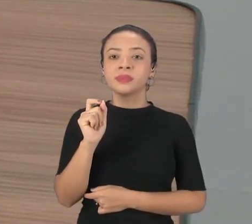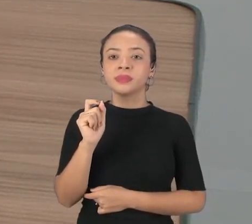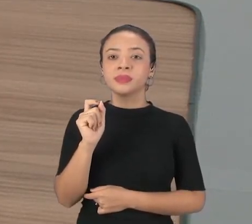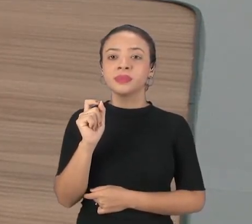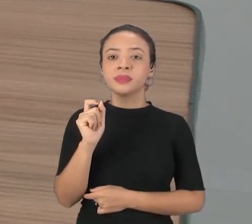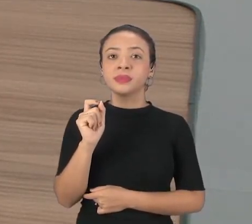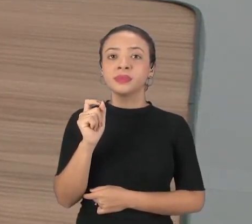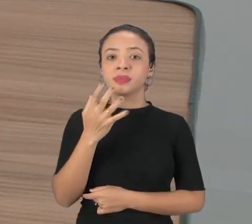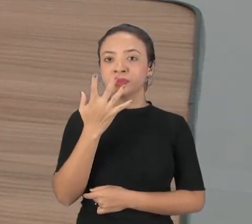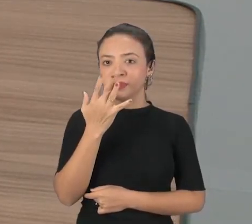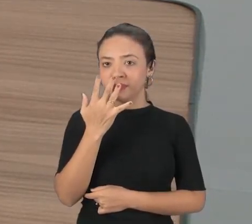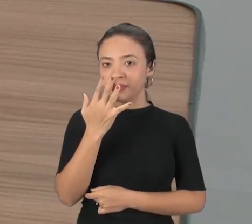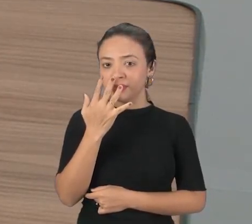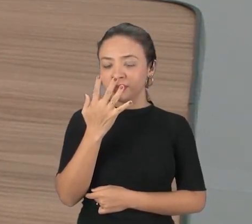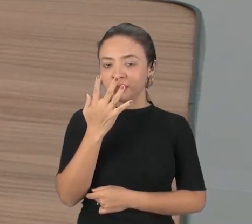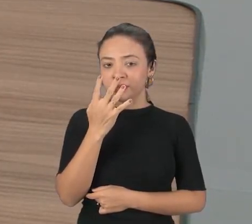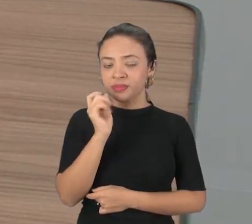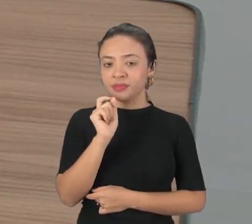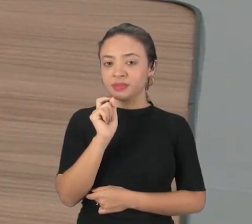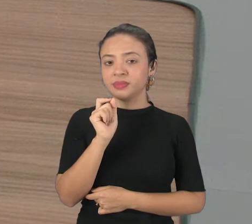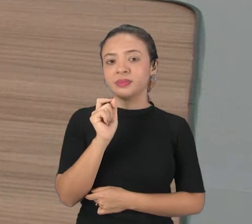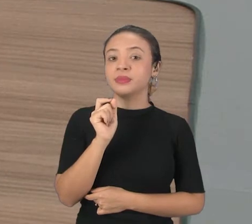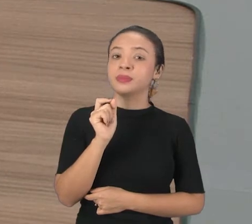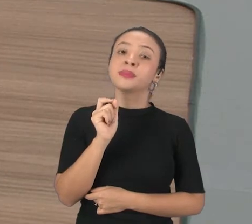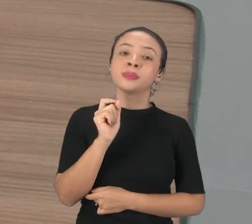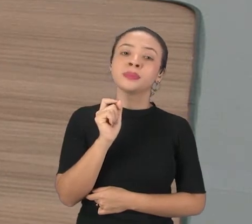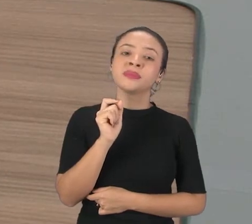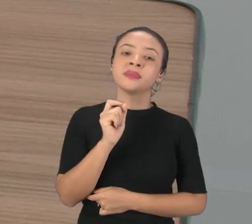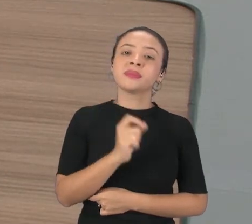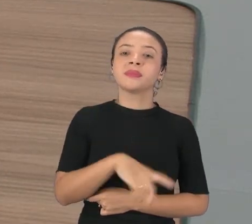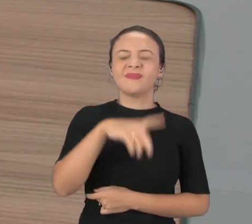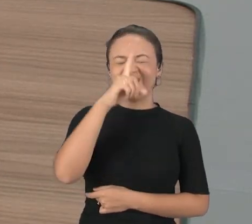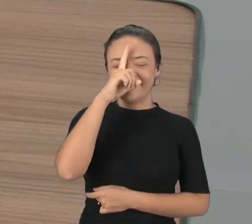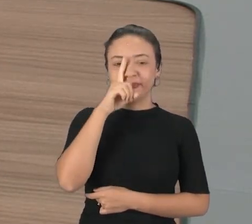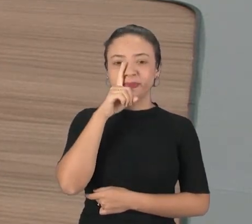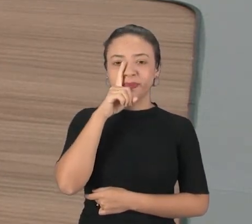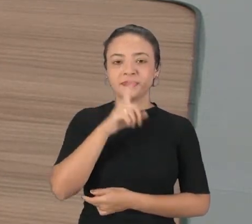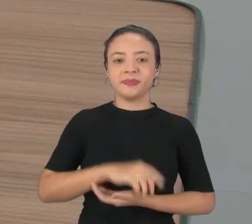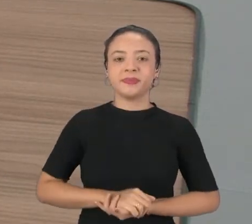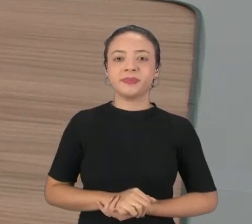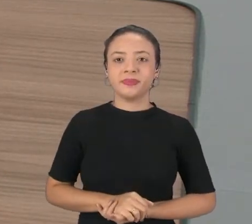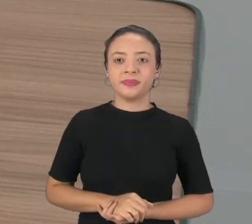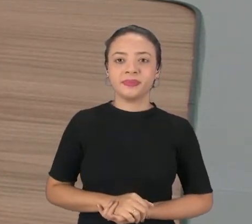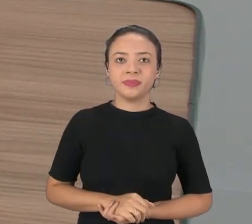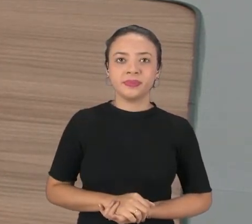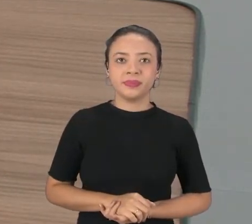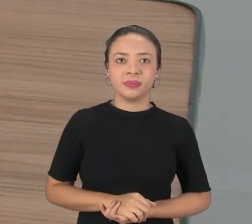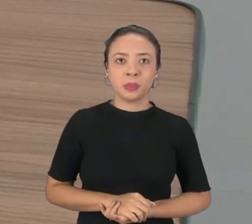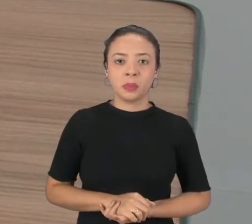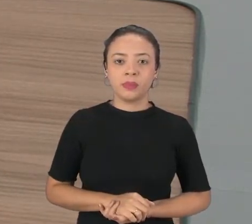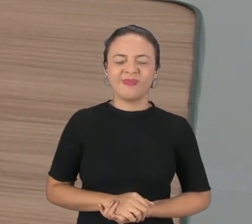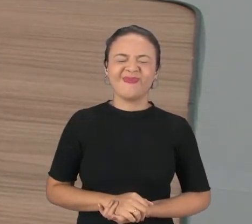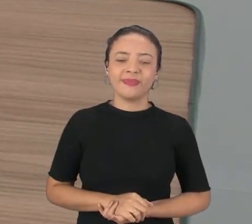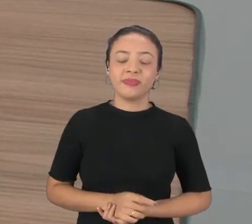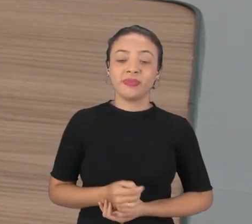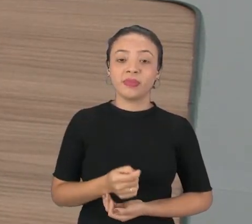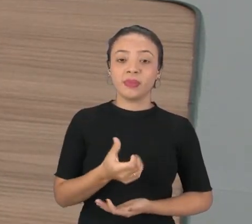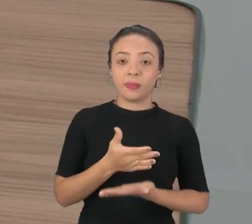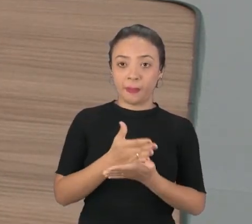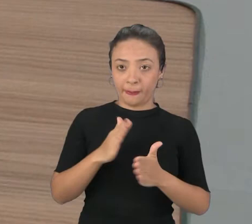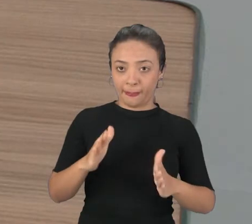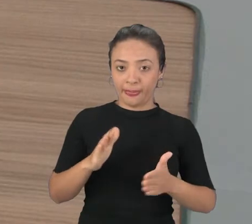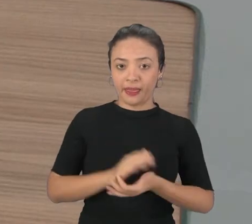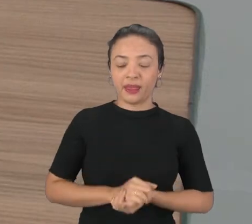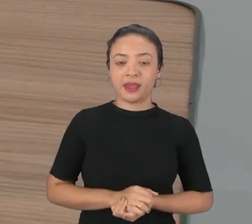qual a cor o lápis na cor amarelo isso mesmo nós estamos completando